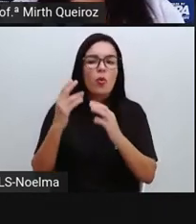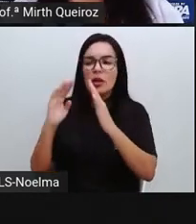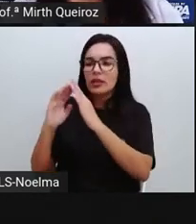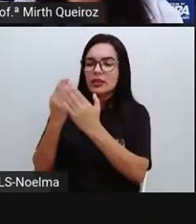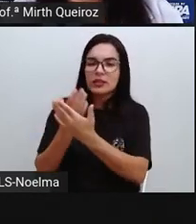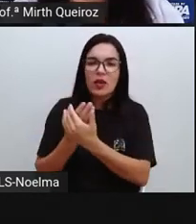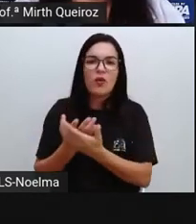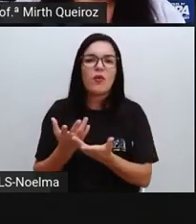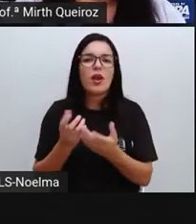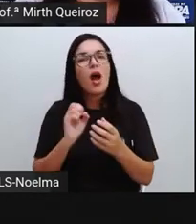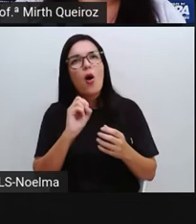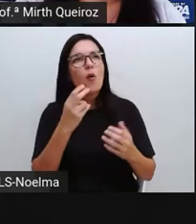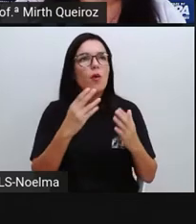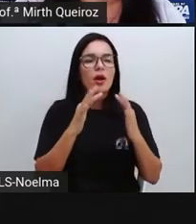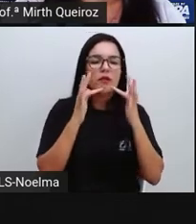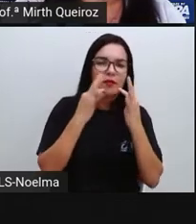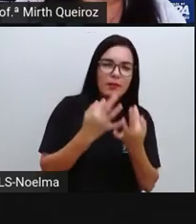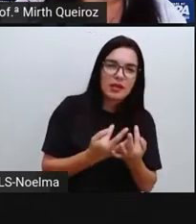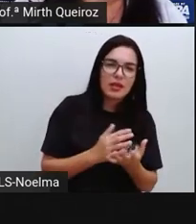seus familiares.